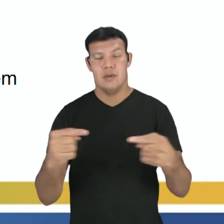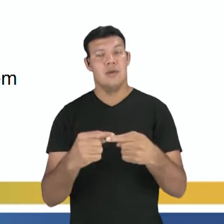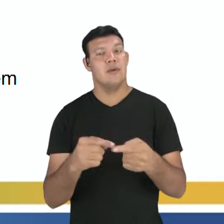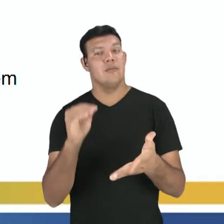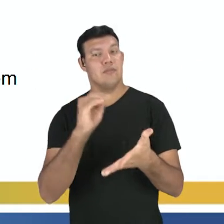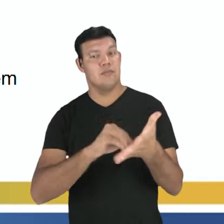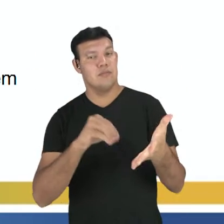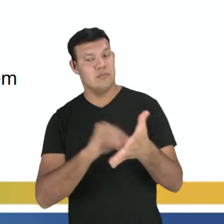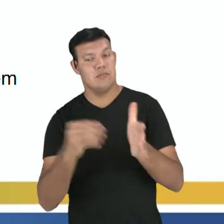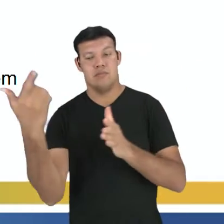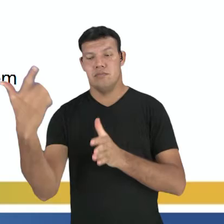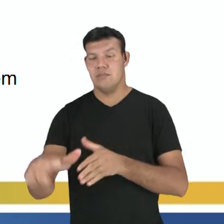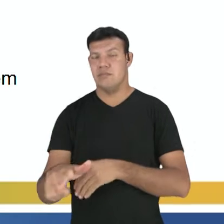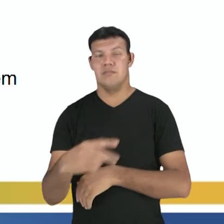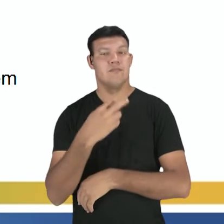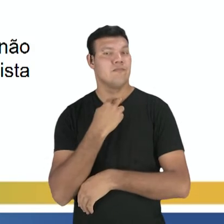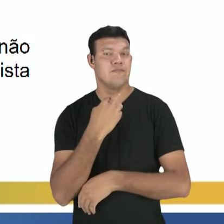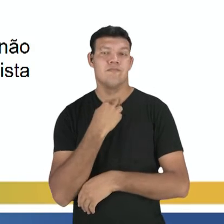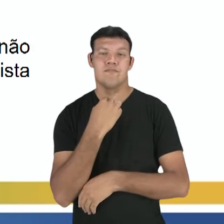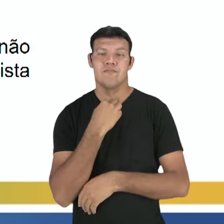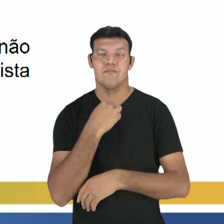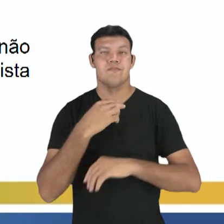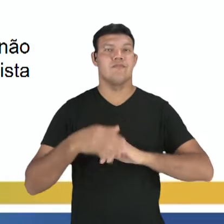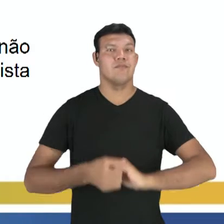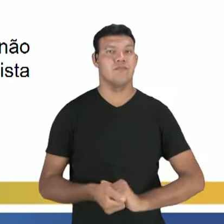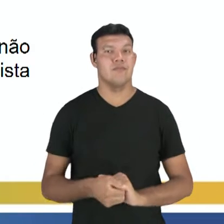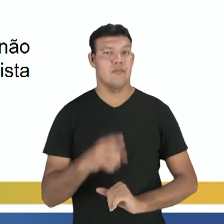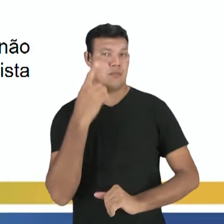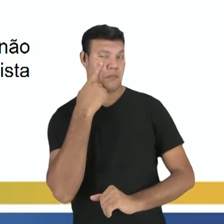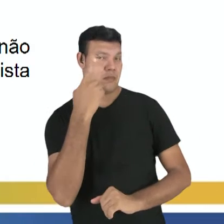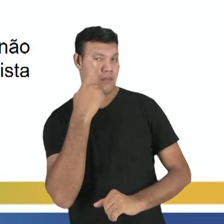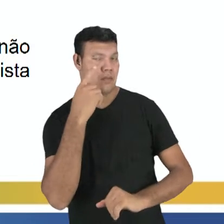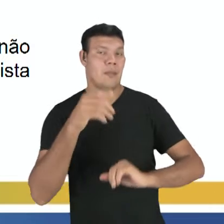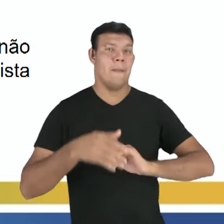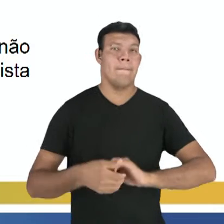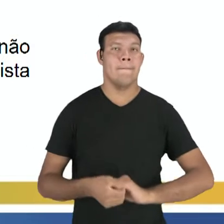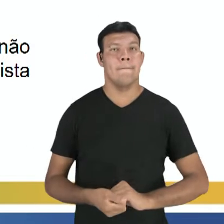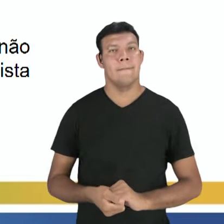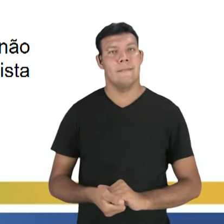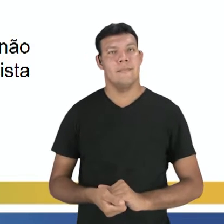nem repetição. Então vamos à próxima imagem.